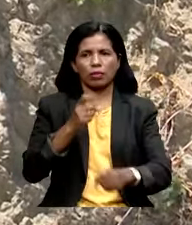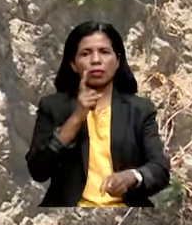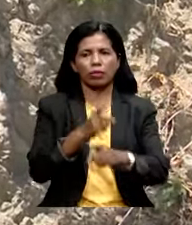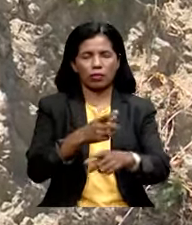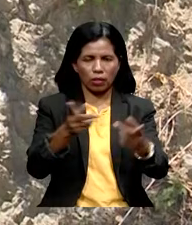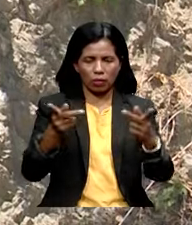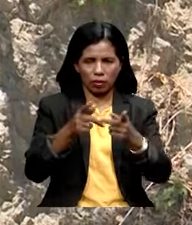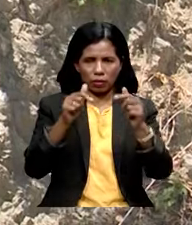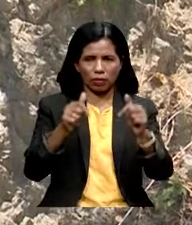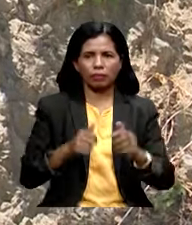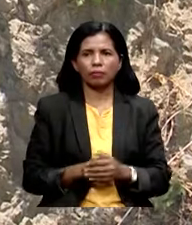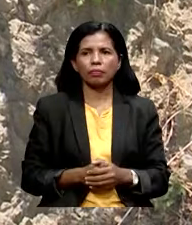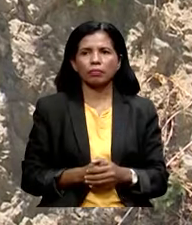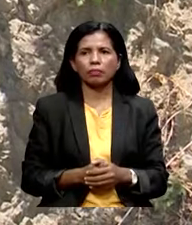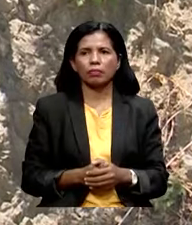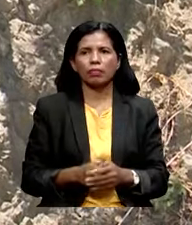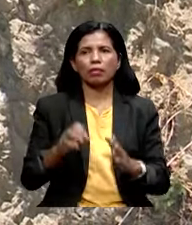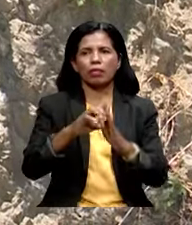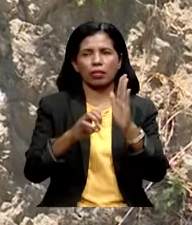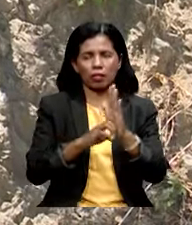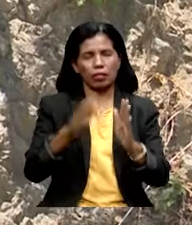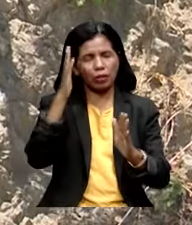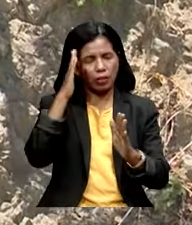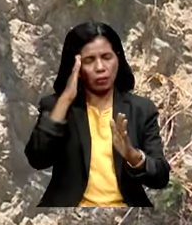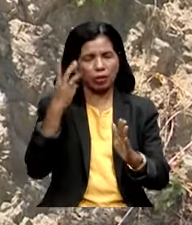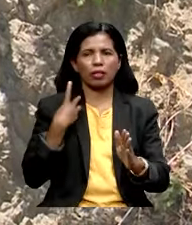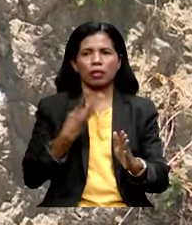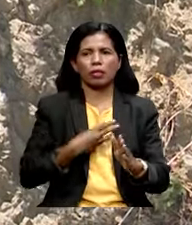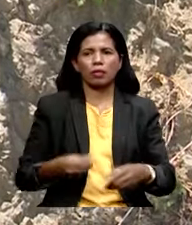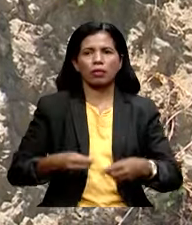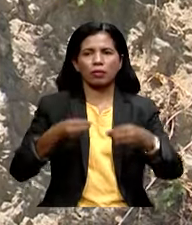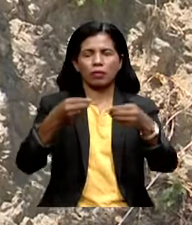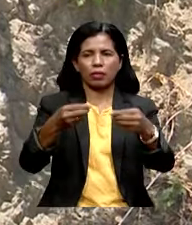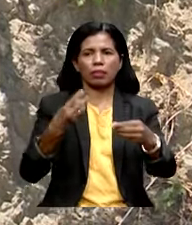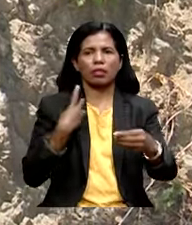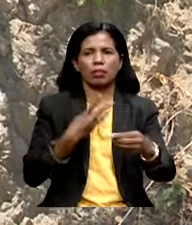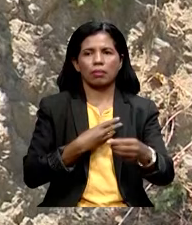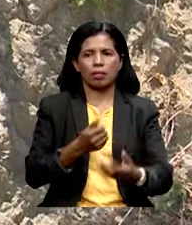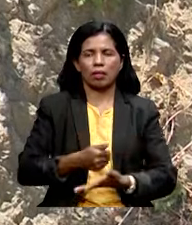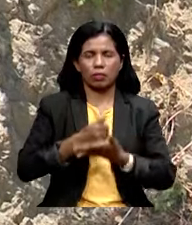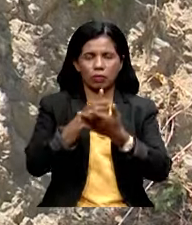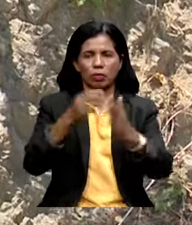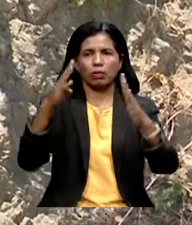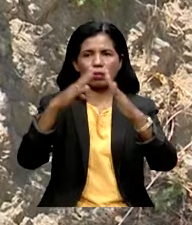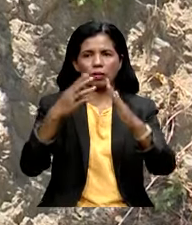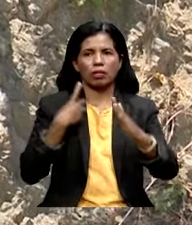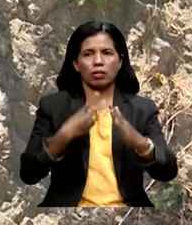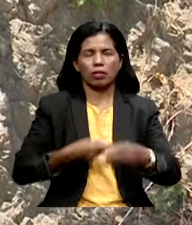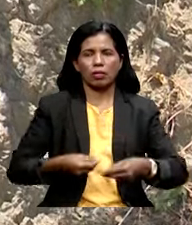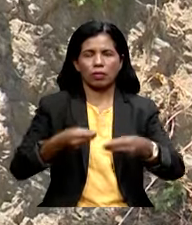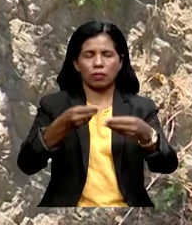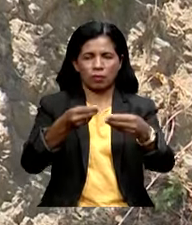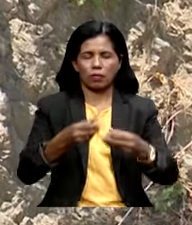Fatimida. Kichuali, Istadu Hano in Ami, Phonetic Ruma Hare, Aminetic Ruma. Ita for Pasa